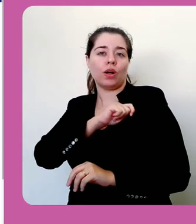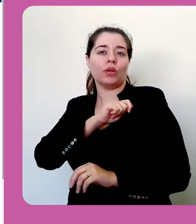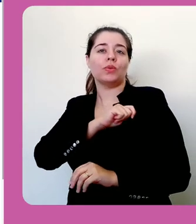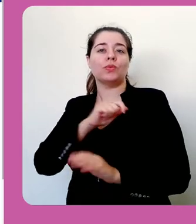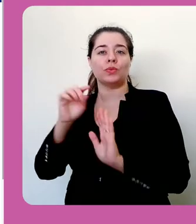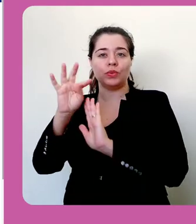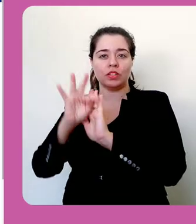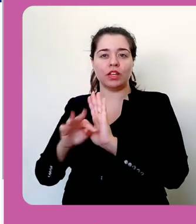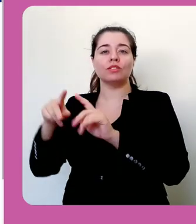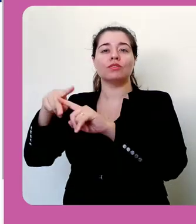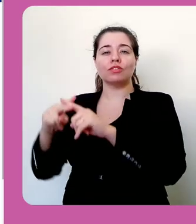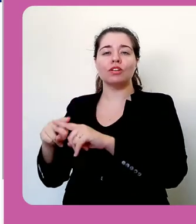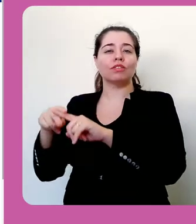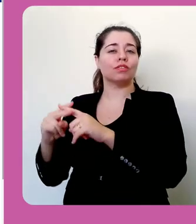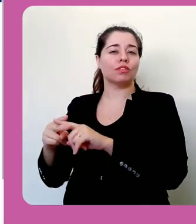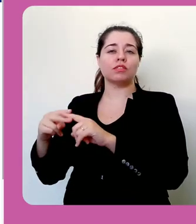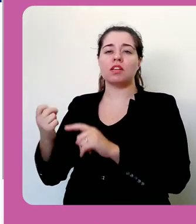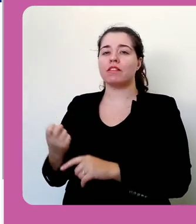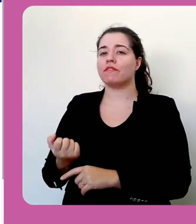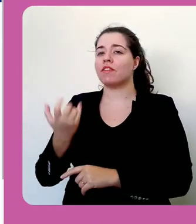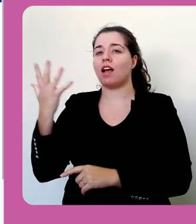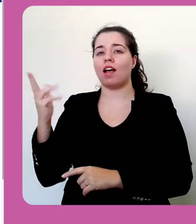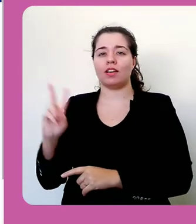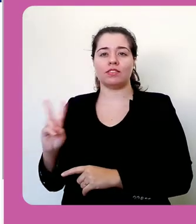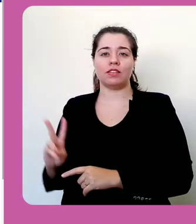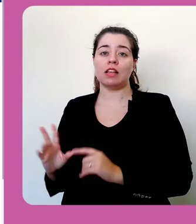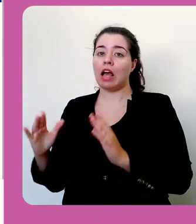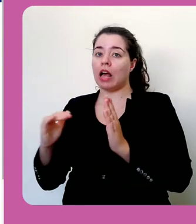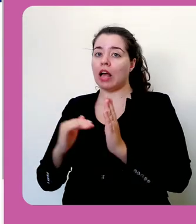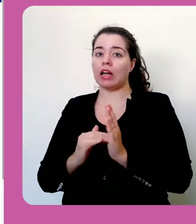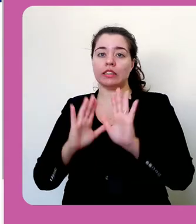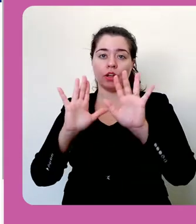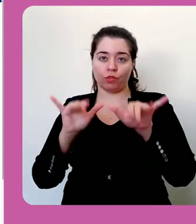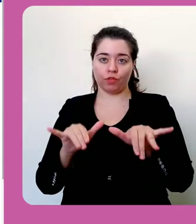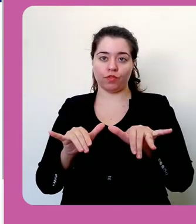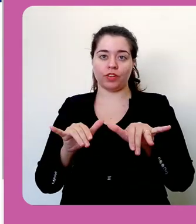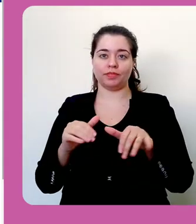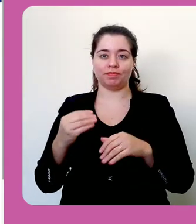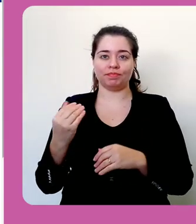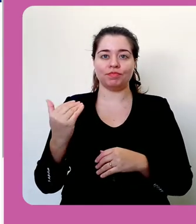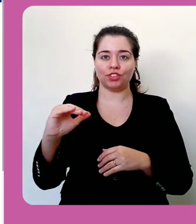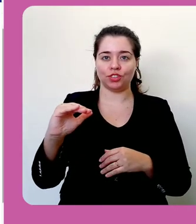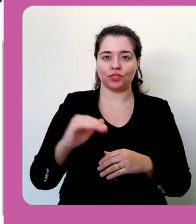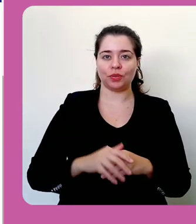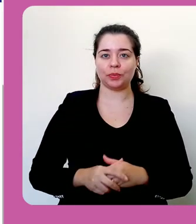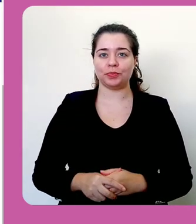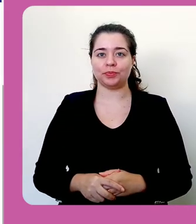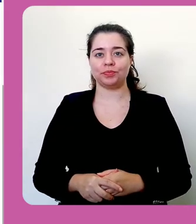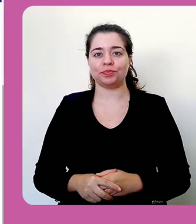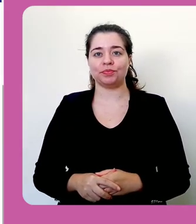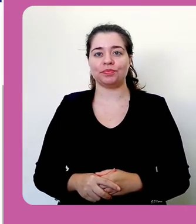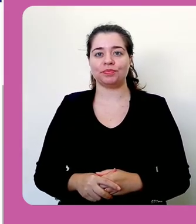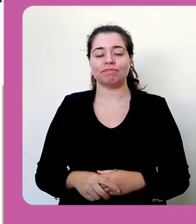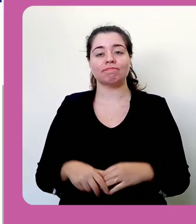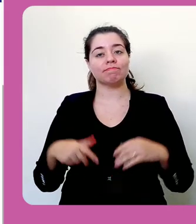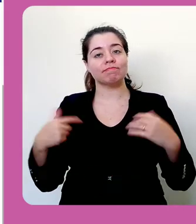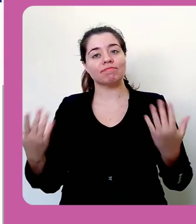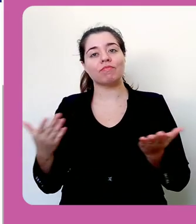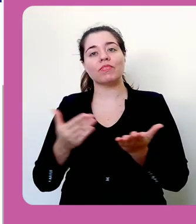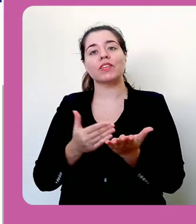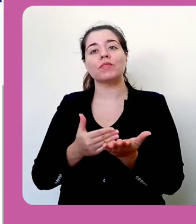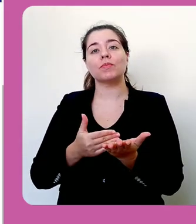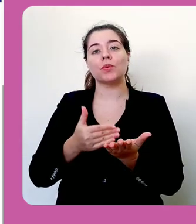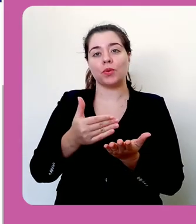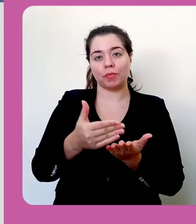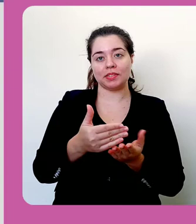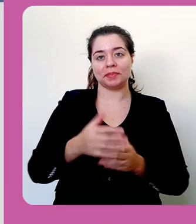a esse tipo de atividade. A primeira coisa a fazer é colocar o nosso curso em modo edição